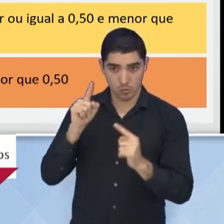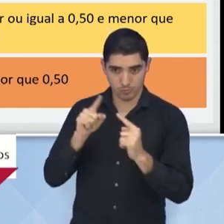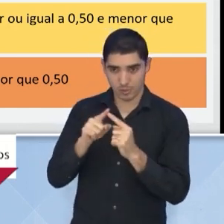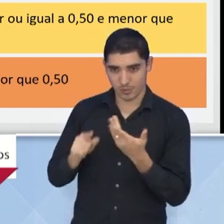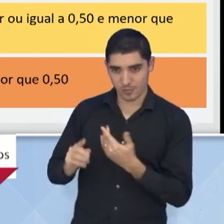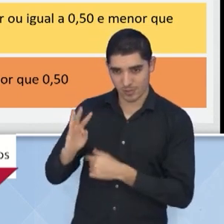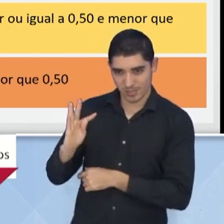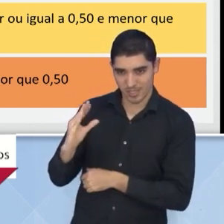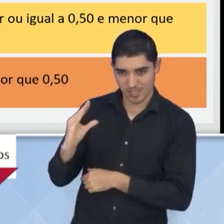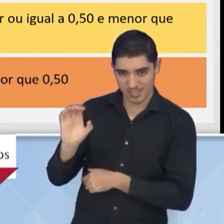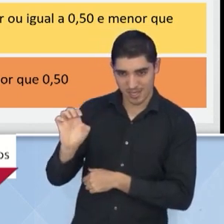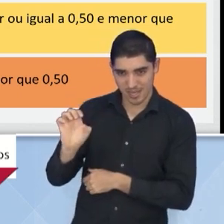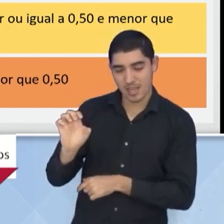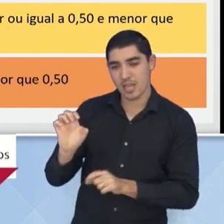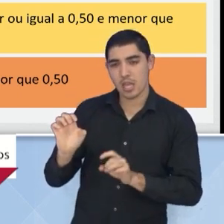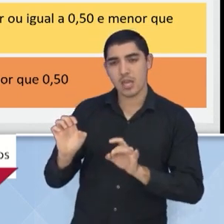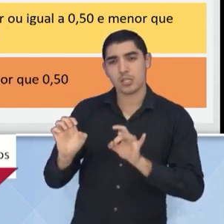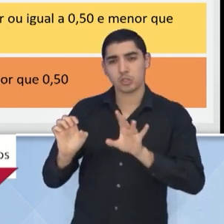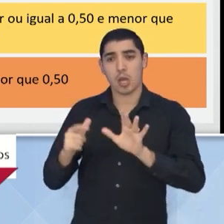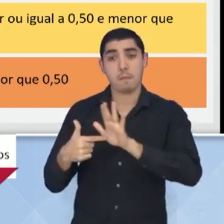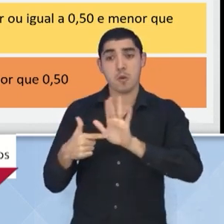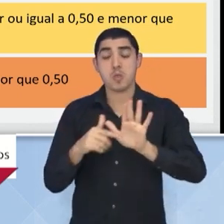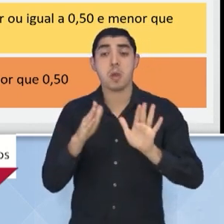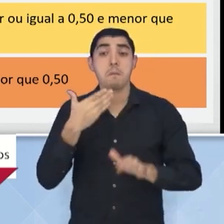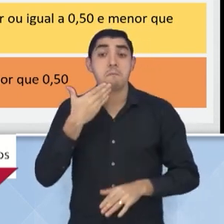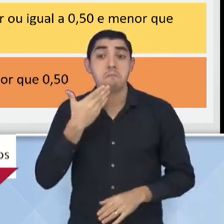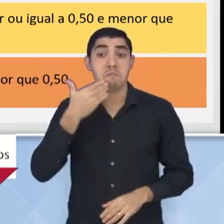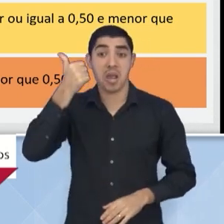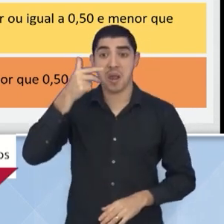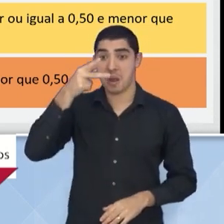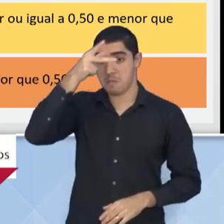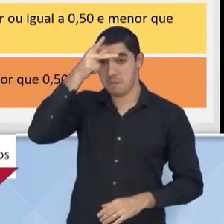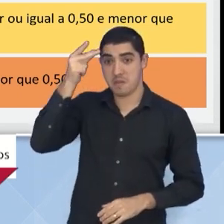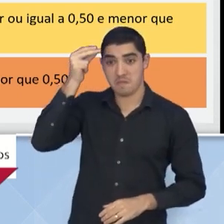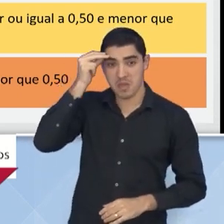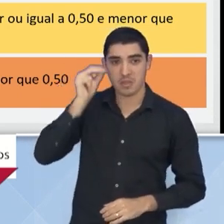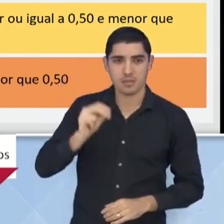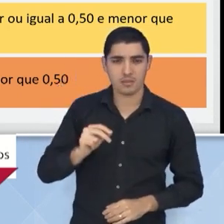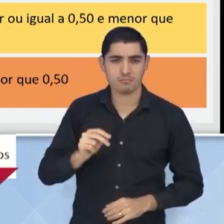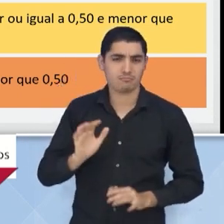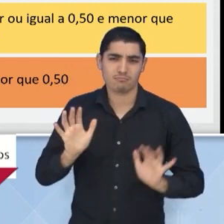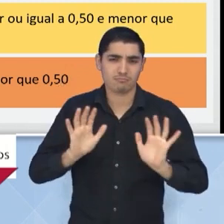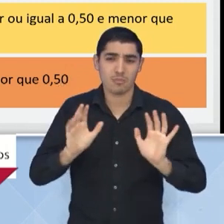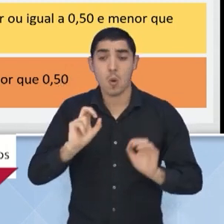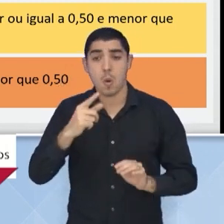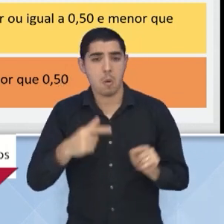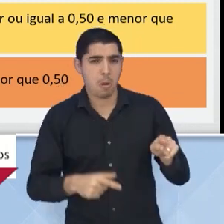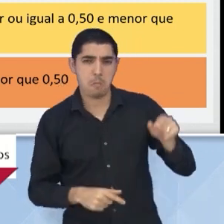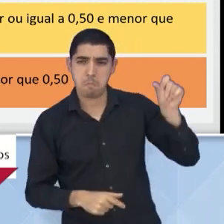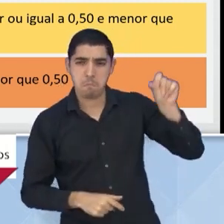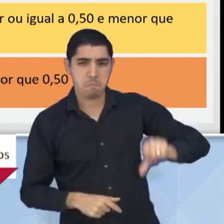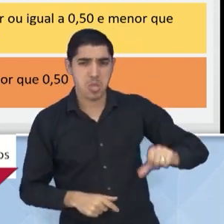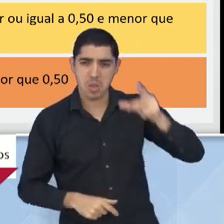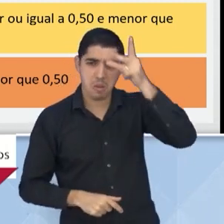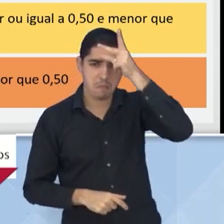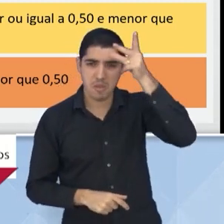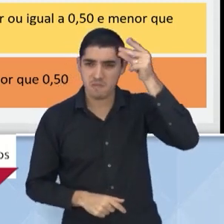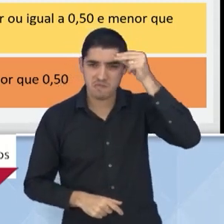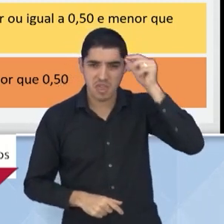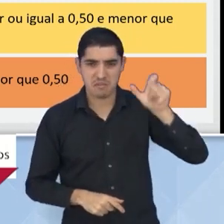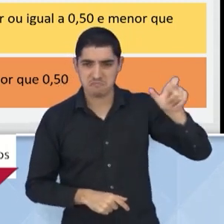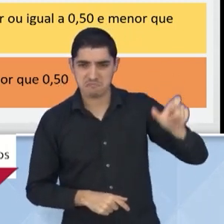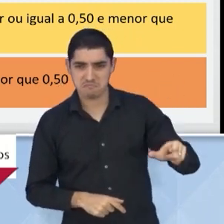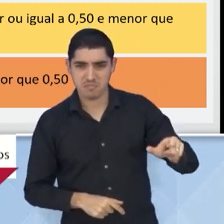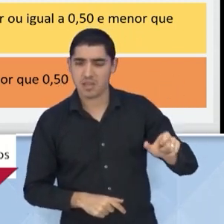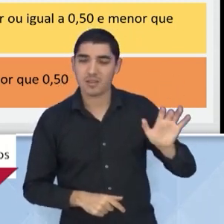Contas não é classificar o melhor Prefeito do Estado nem o muito menos o pior Prefeito do Estado a gente não quer